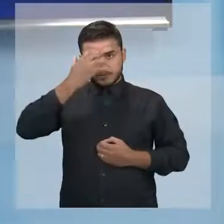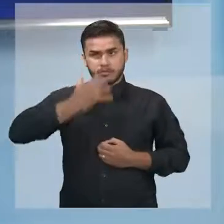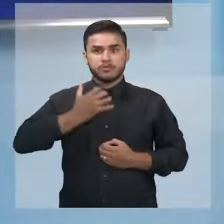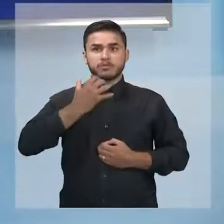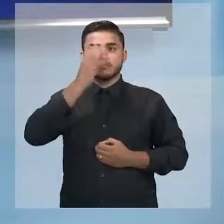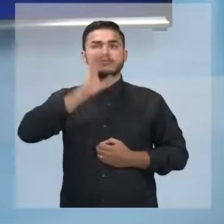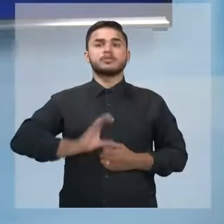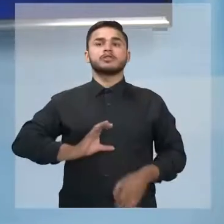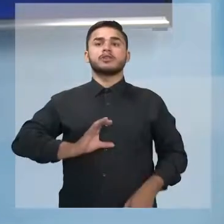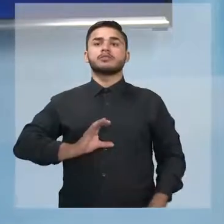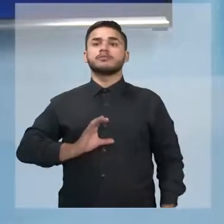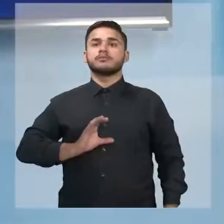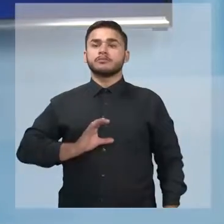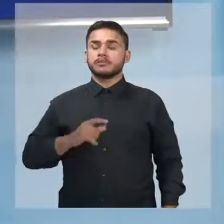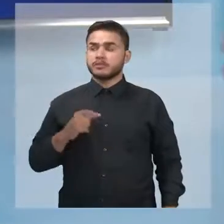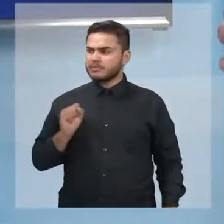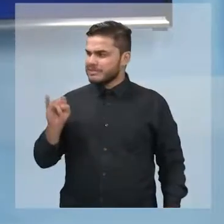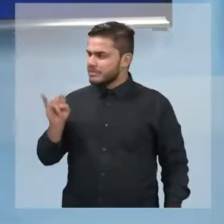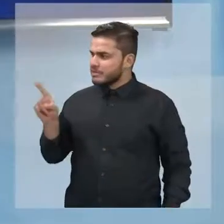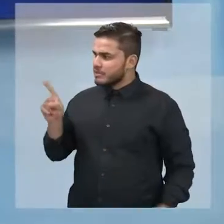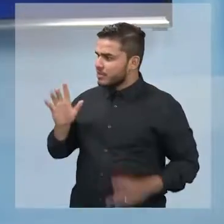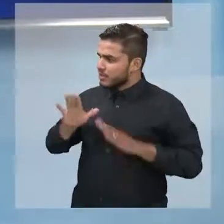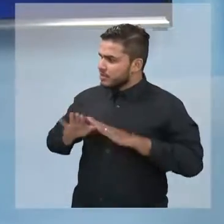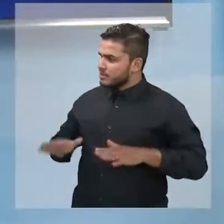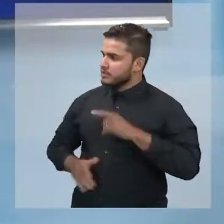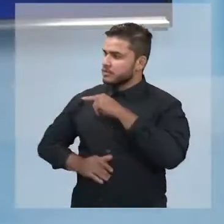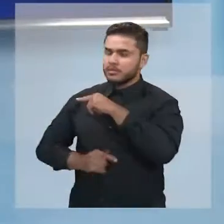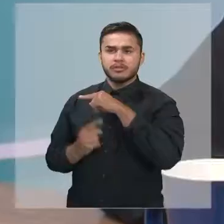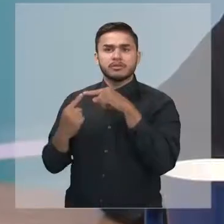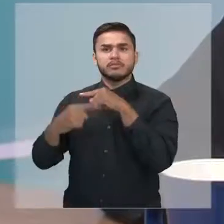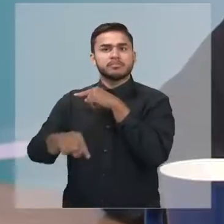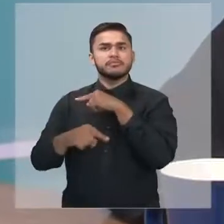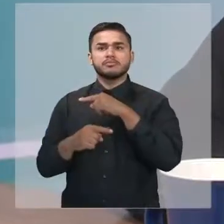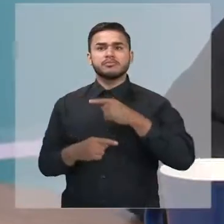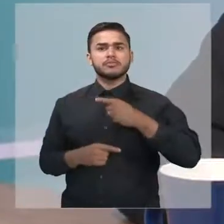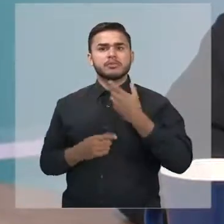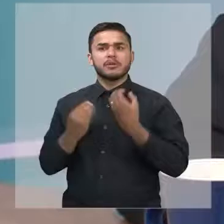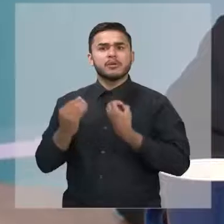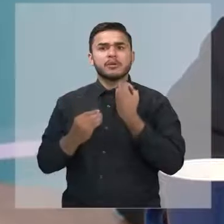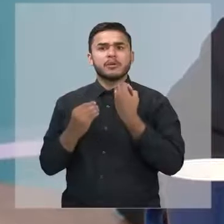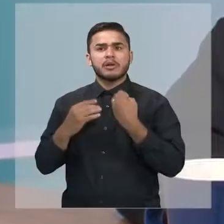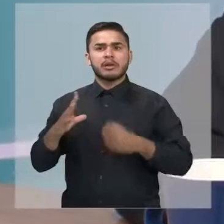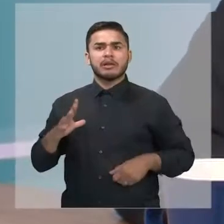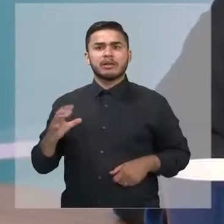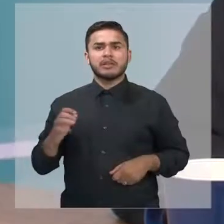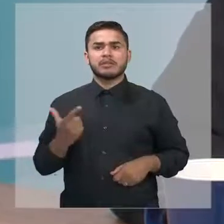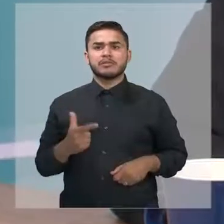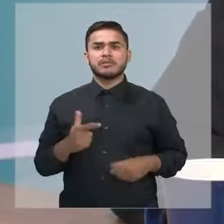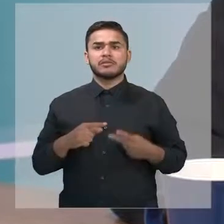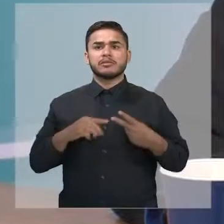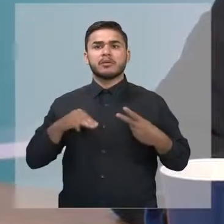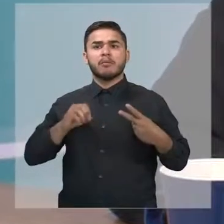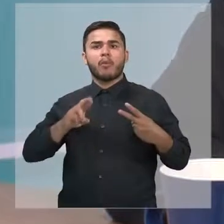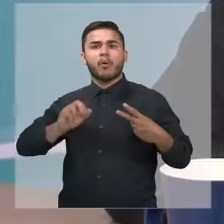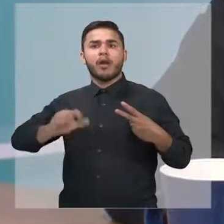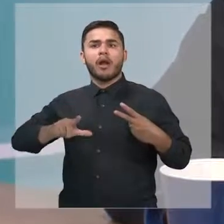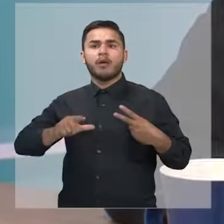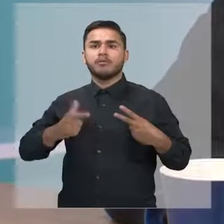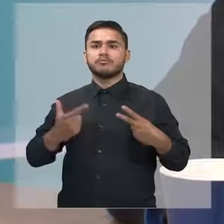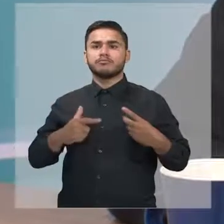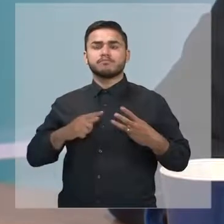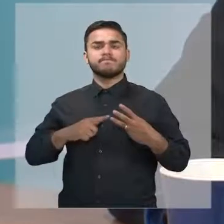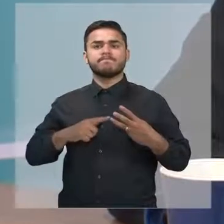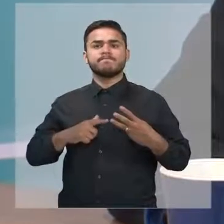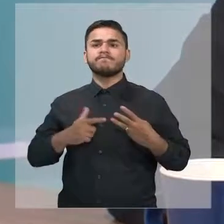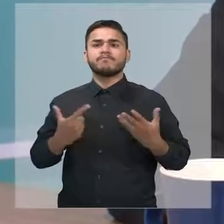ética, moral, republicana, enfim, tudo. Queria a sua percepção. Em primeiro lugar, existe uma falha na educação